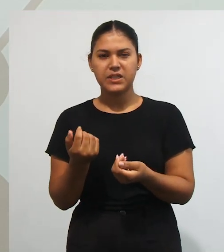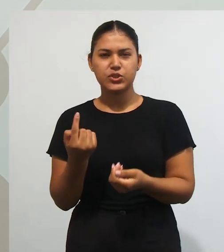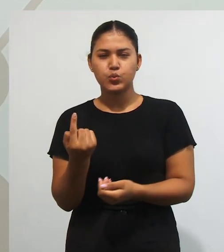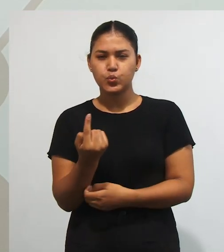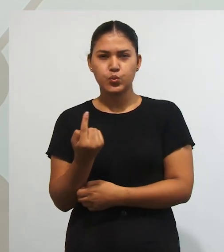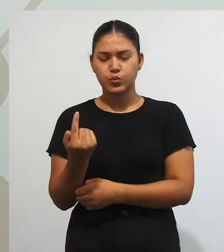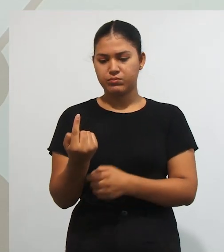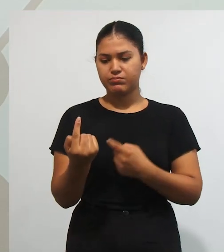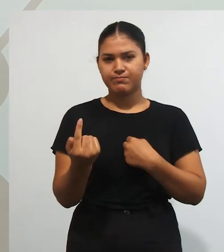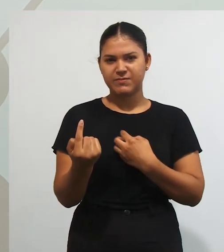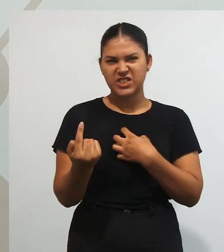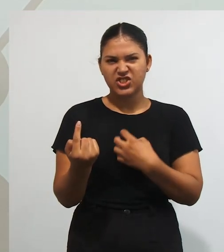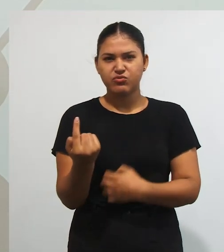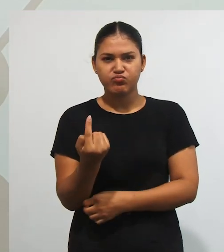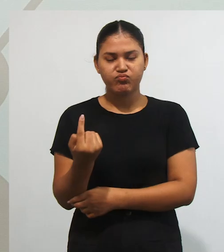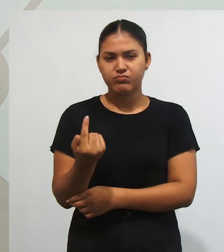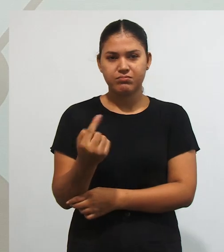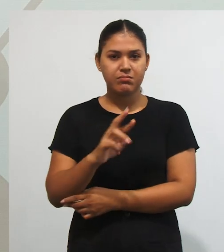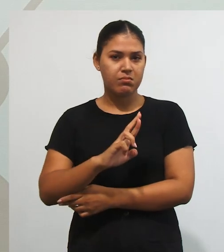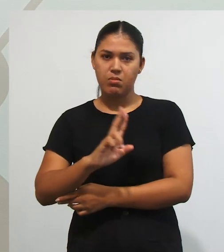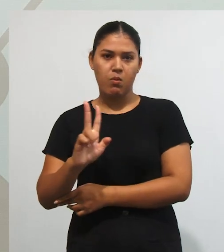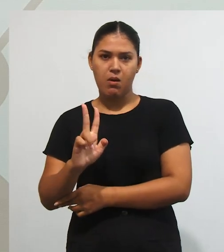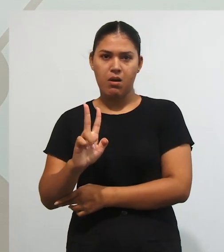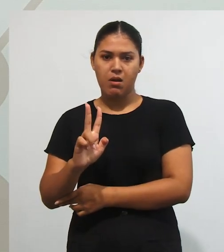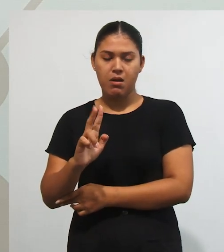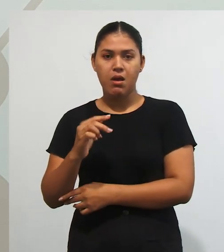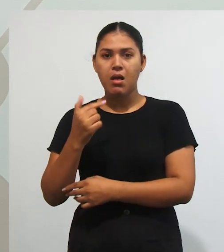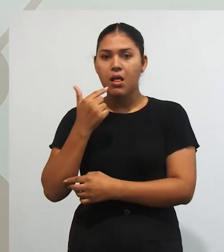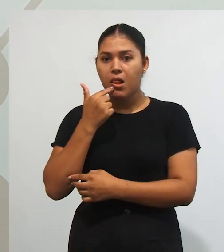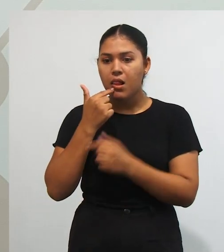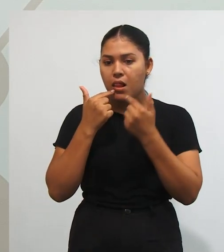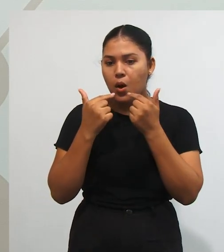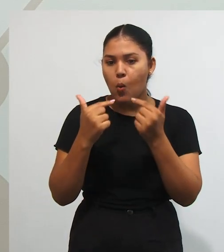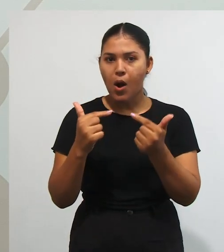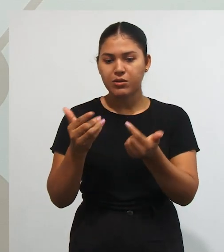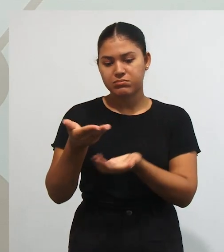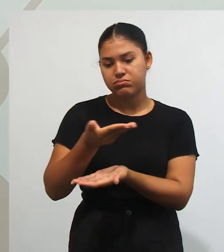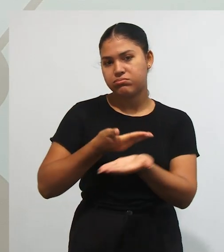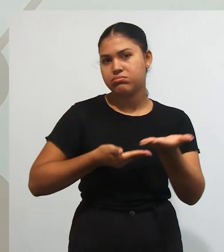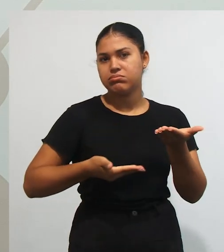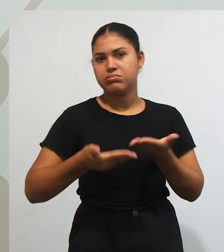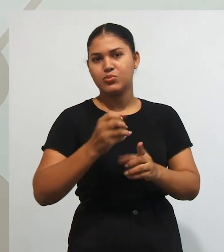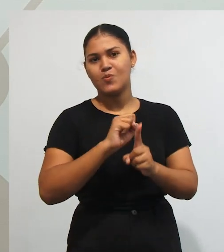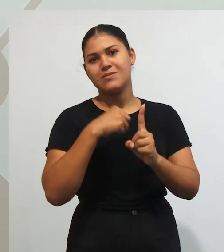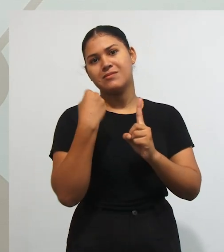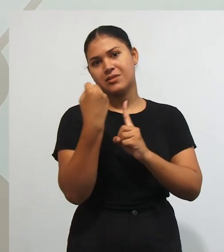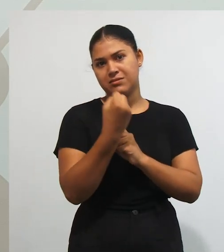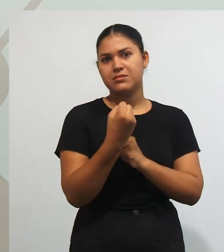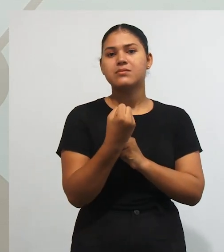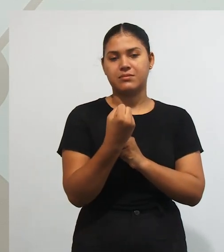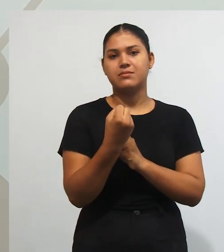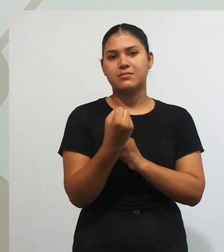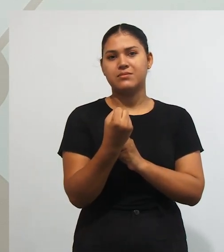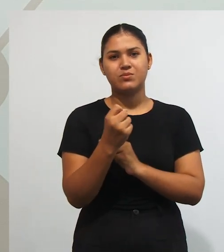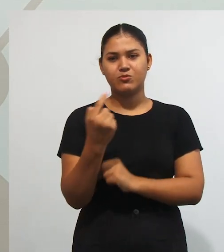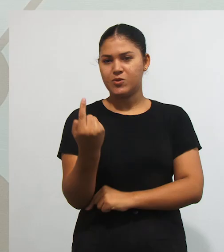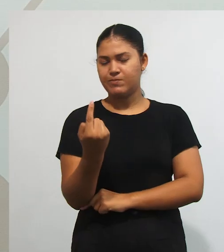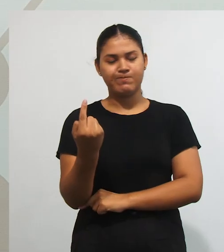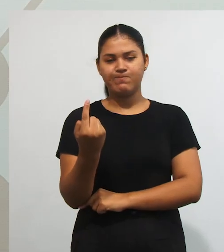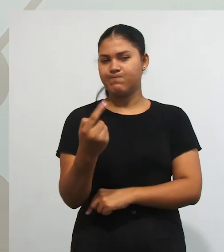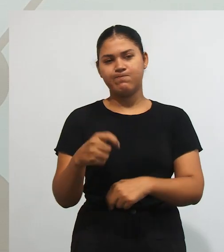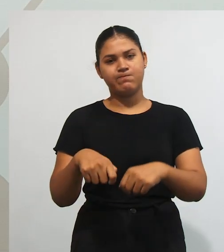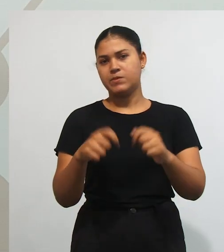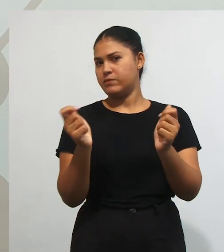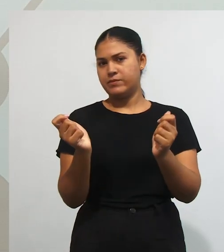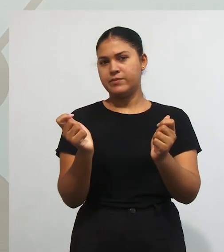solitário, e não é. Nós defendemos que a linguagem é social e não um ato solitário. Outro problema